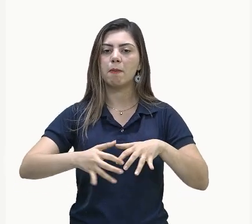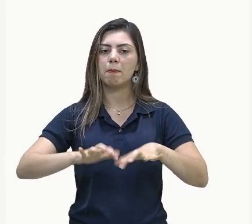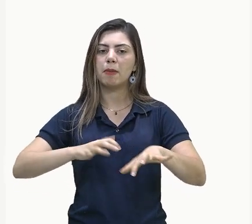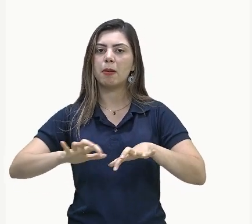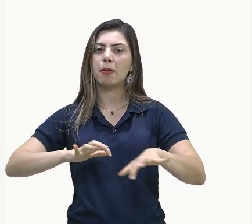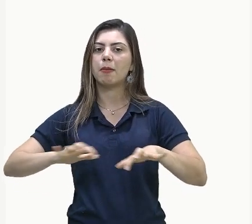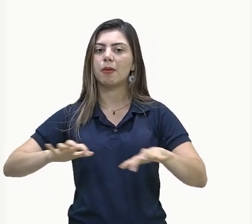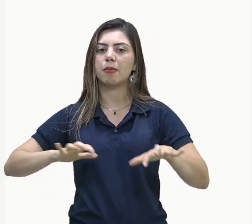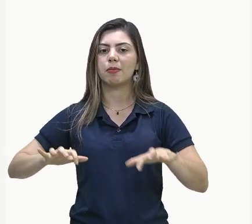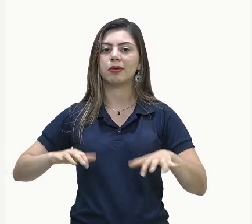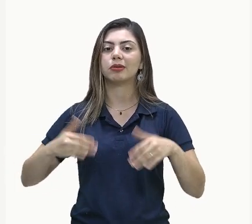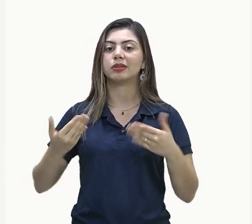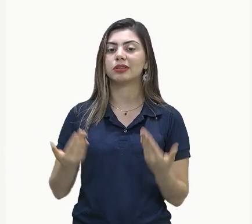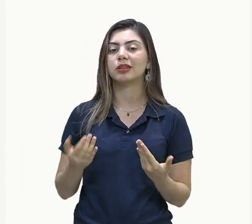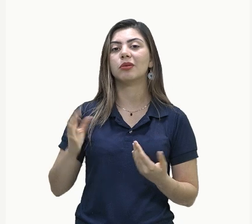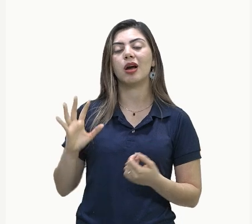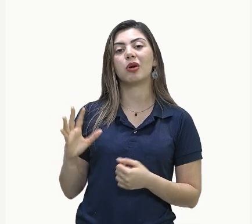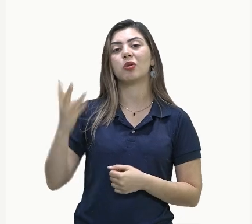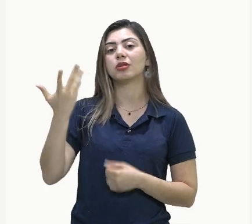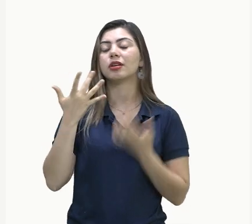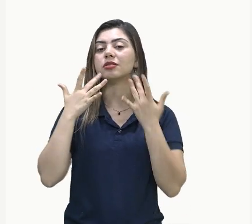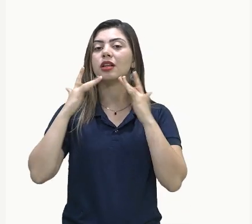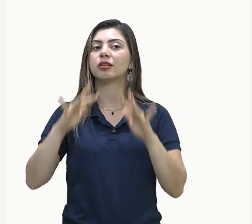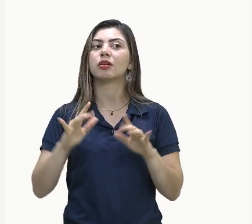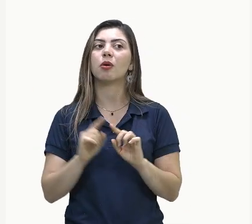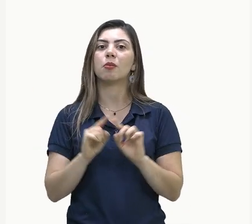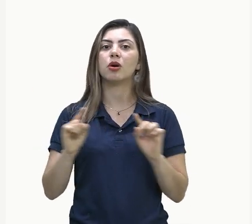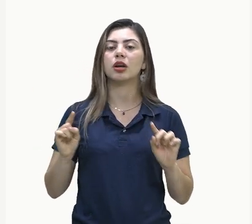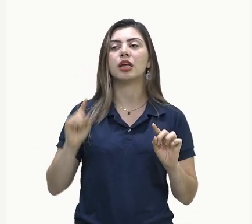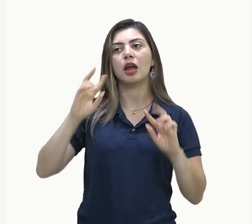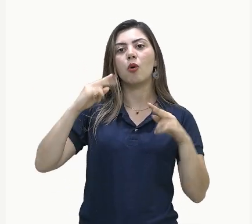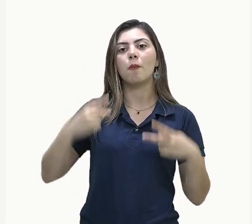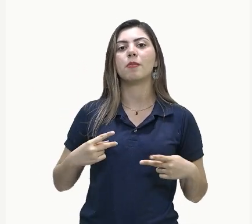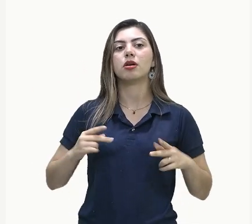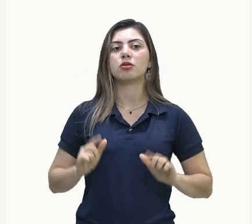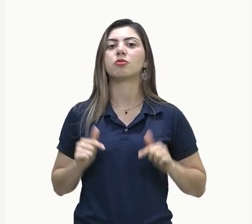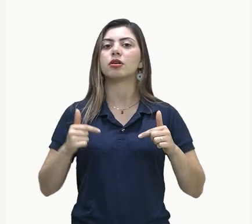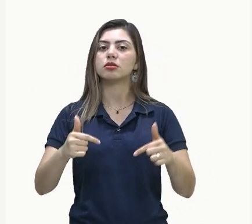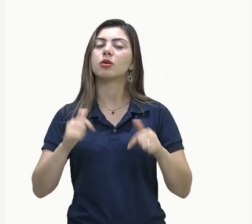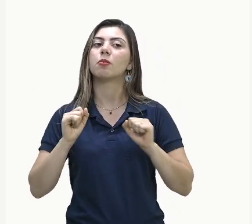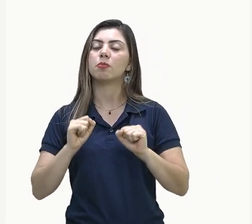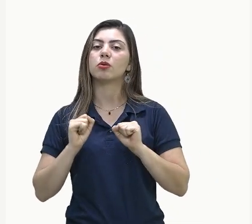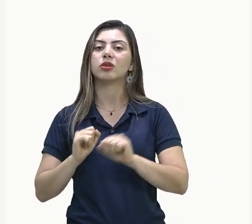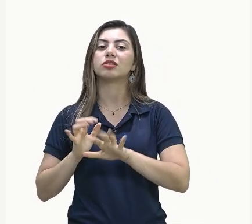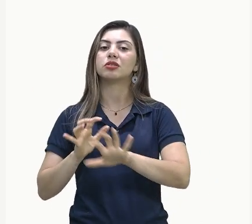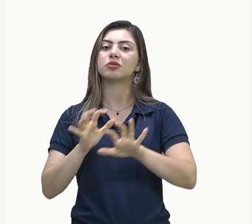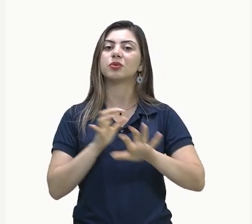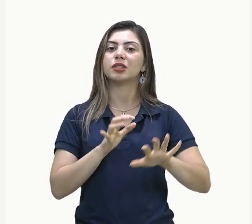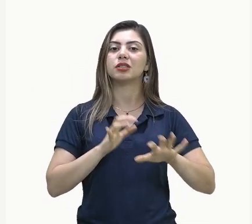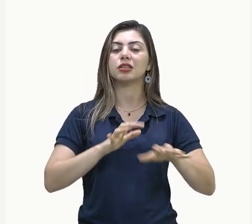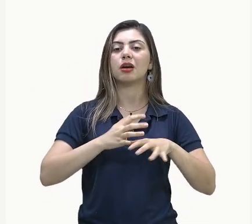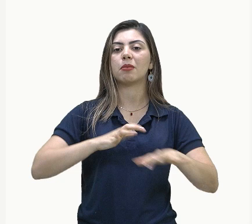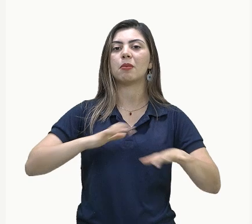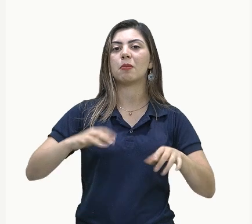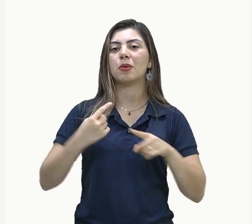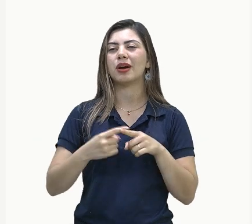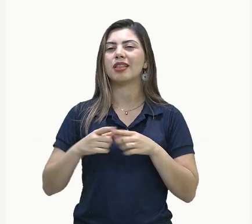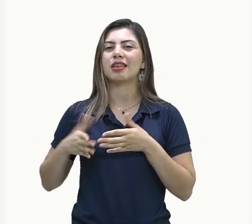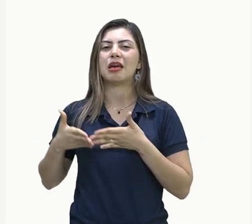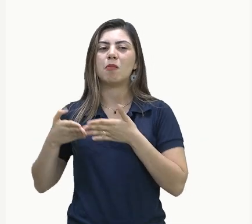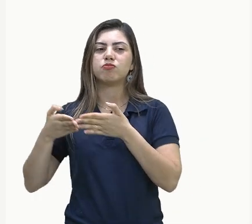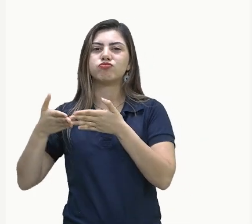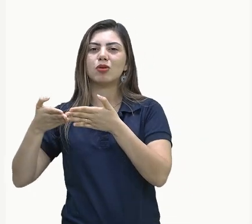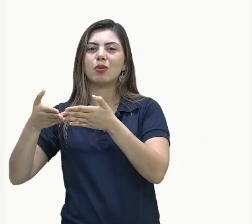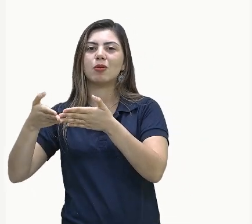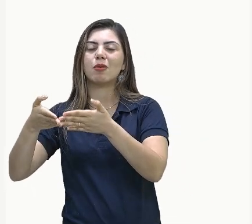natural, mas agravado em algumas vezes pela ação antrópica em decorrência das embarcações que passam ali nos furos, nos estreitos ali,